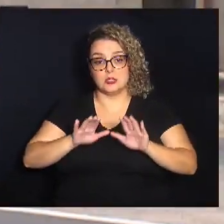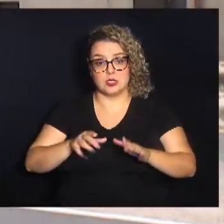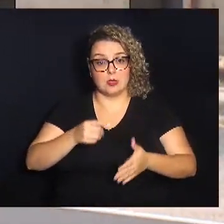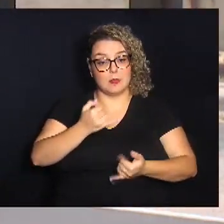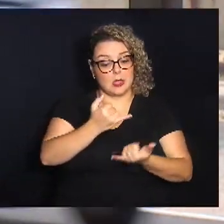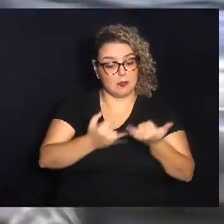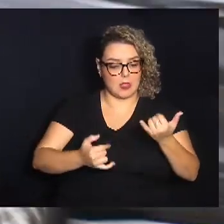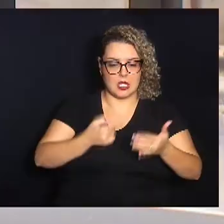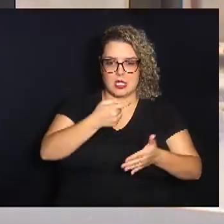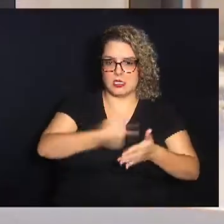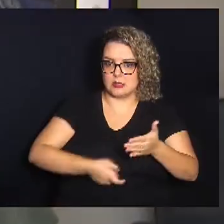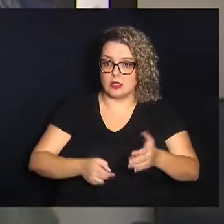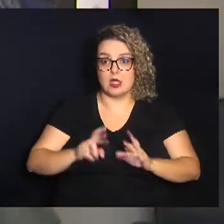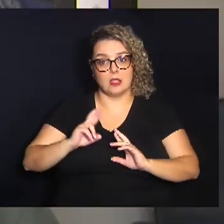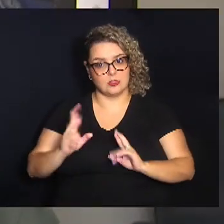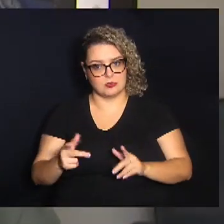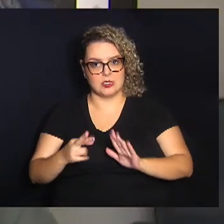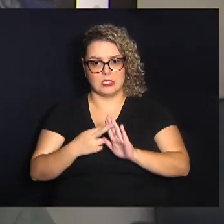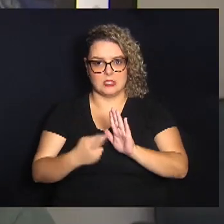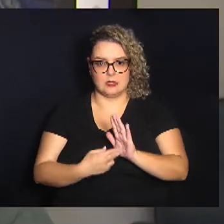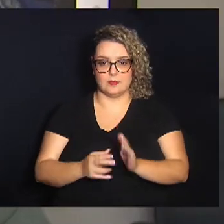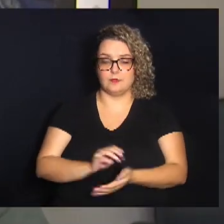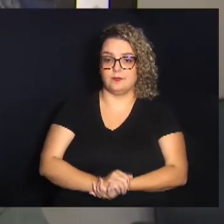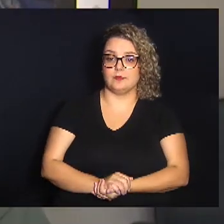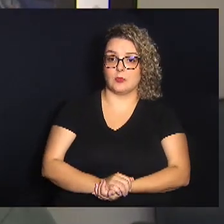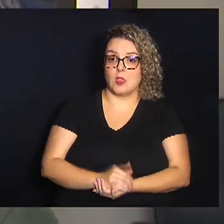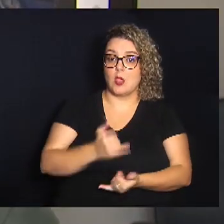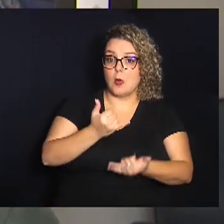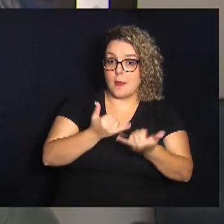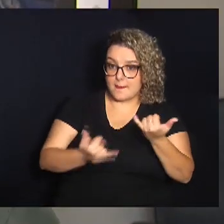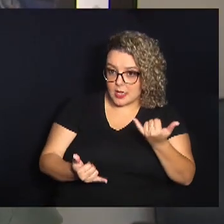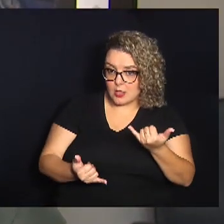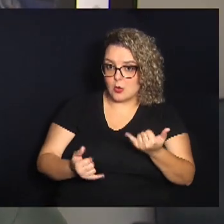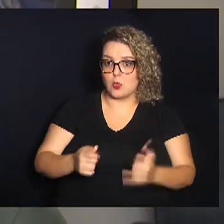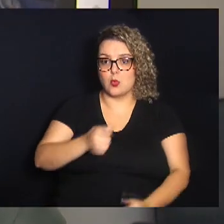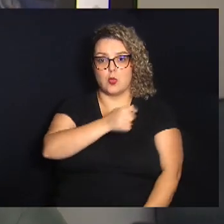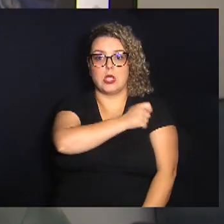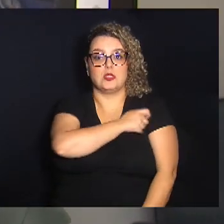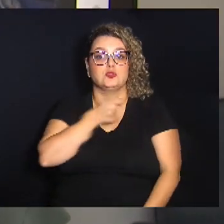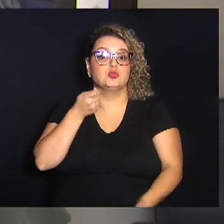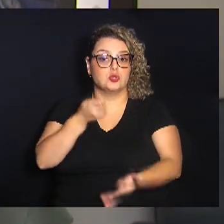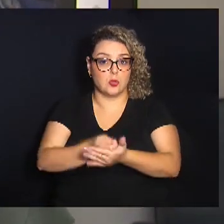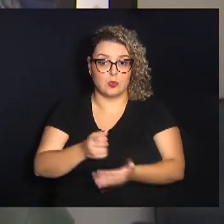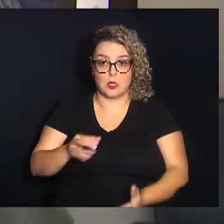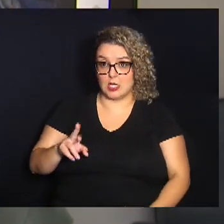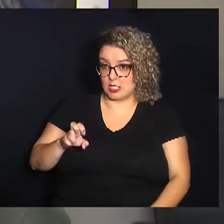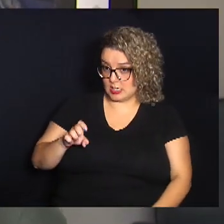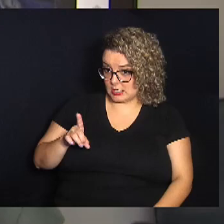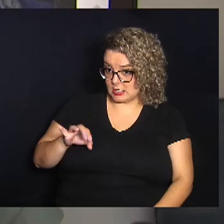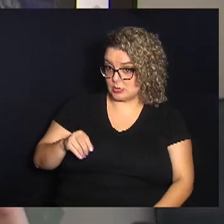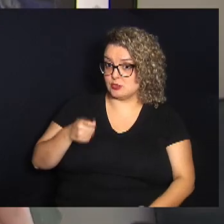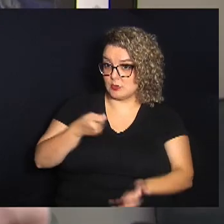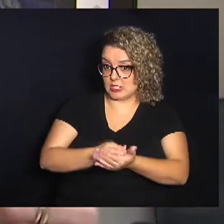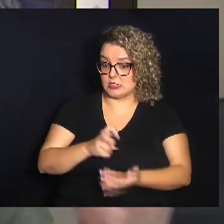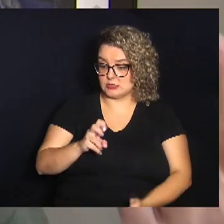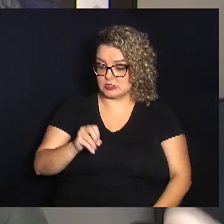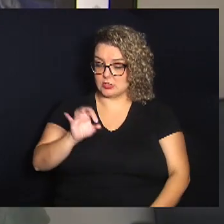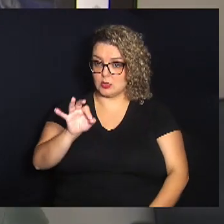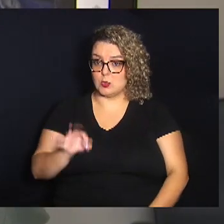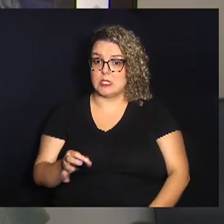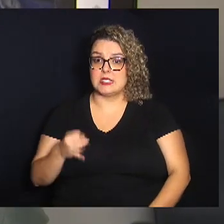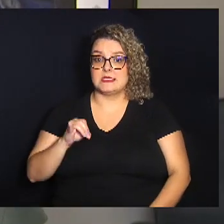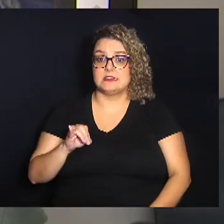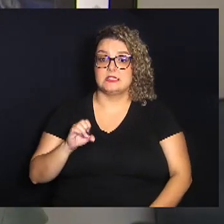tarifa, a regra é diferente. Como o passe meia tarifa, o aluno compra os créditos pagando 50%, se